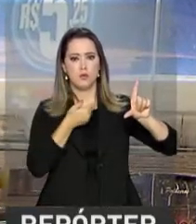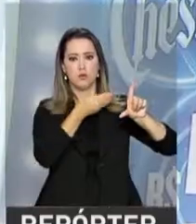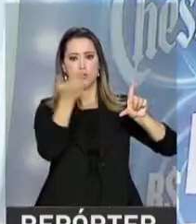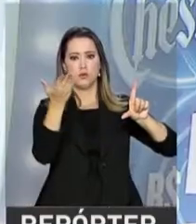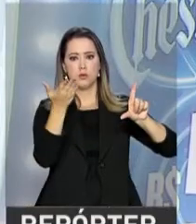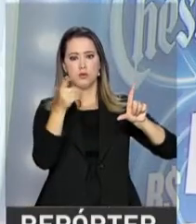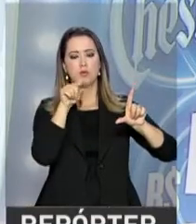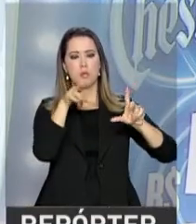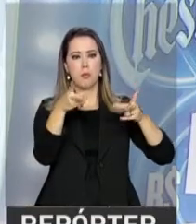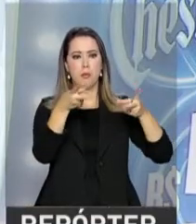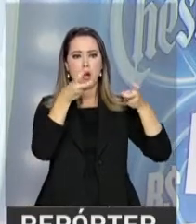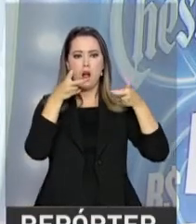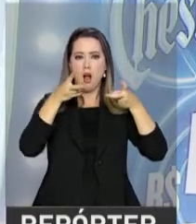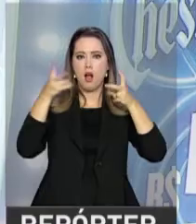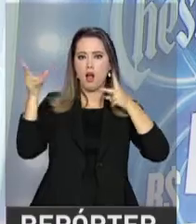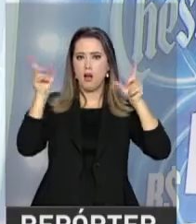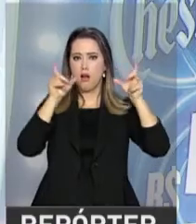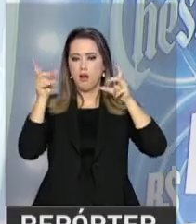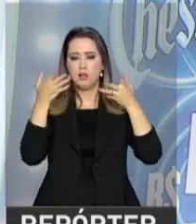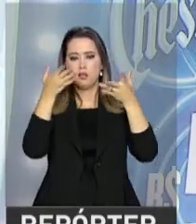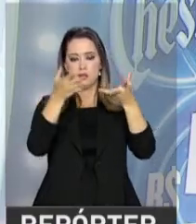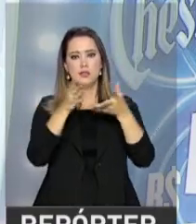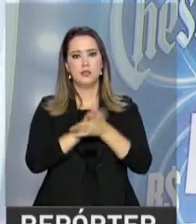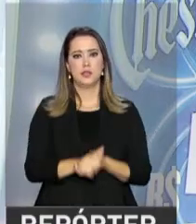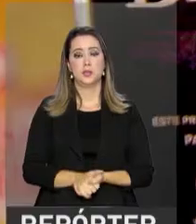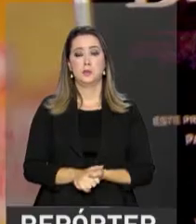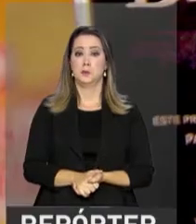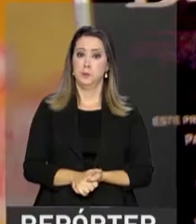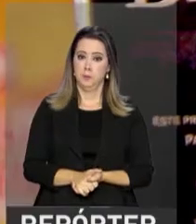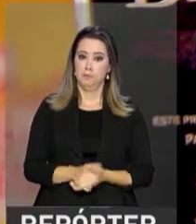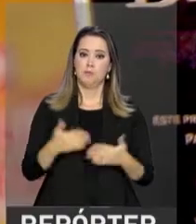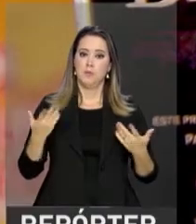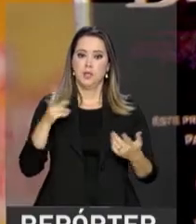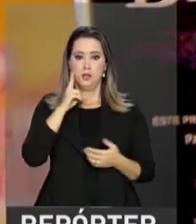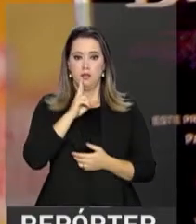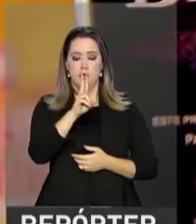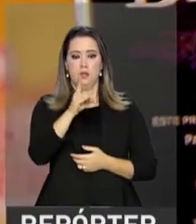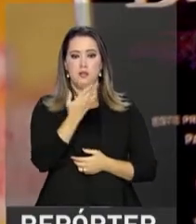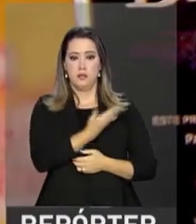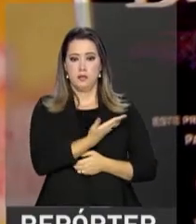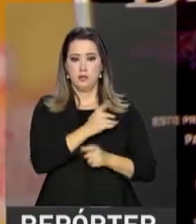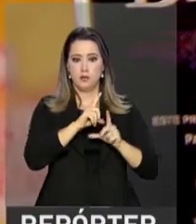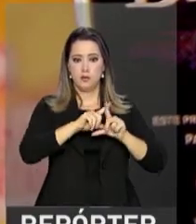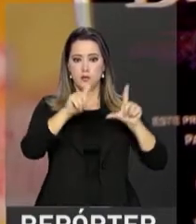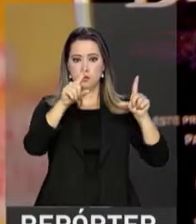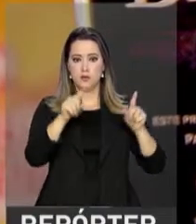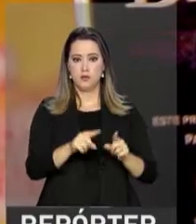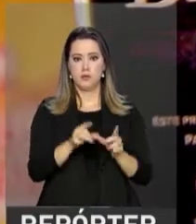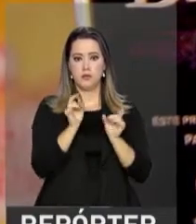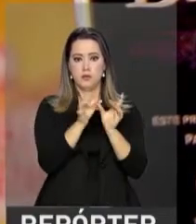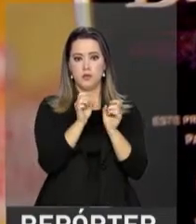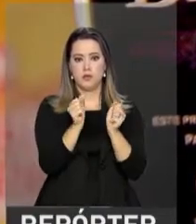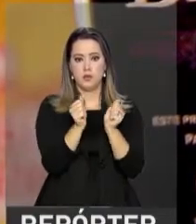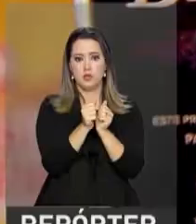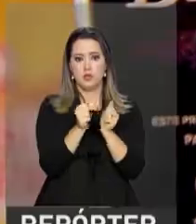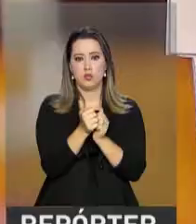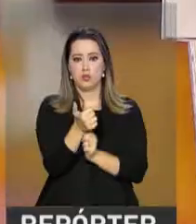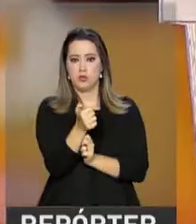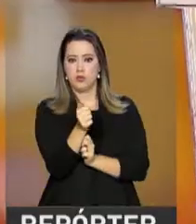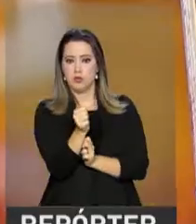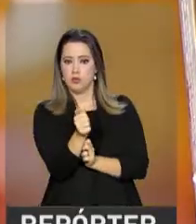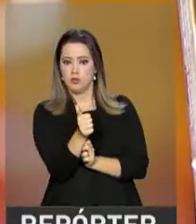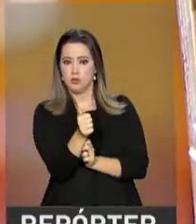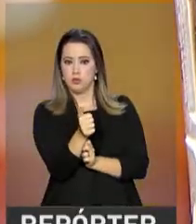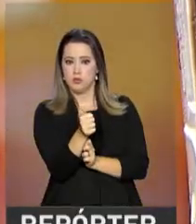para chamar a atenção de quem entra no estabelecimento e olha essa carteira de cigarro aí vendida junto com um isqueiro